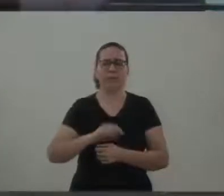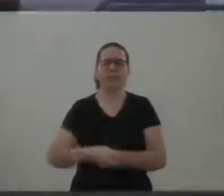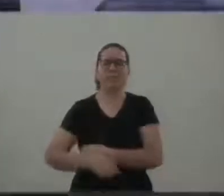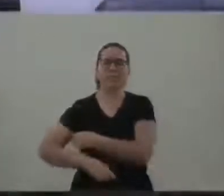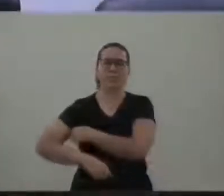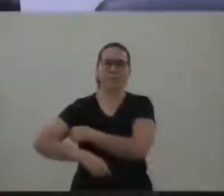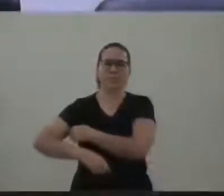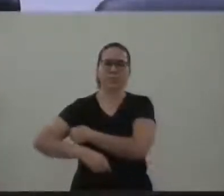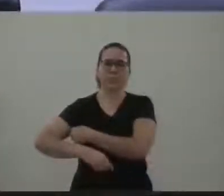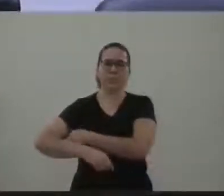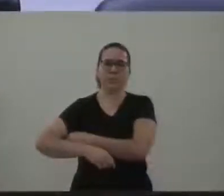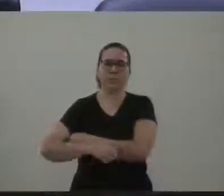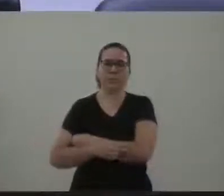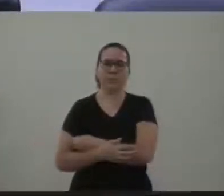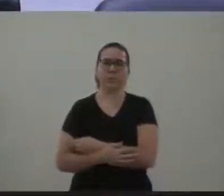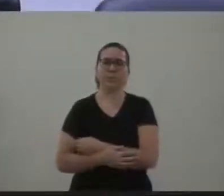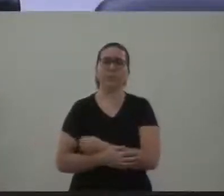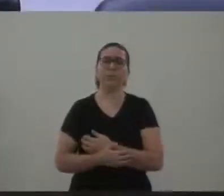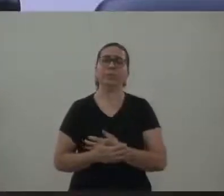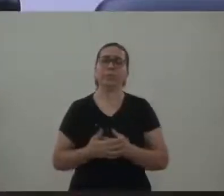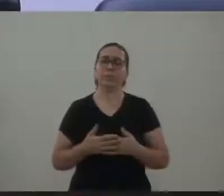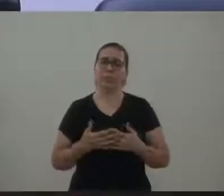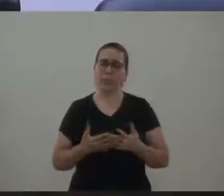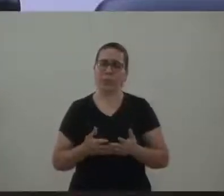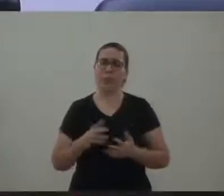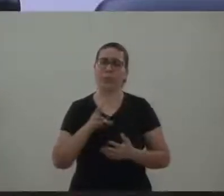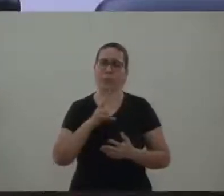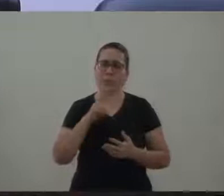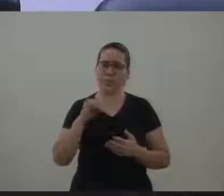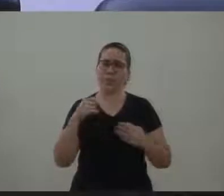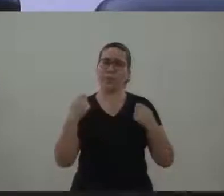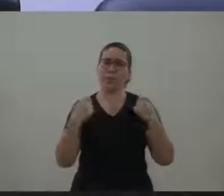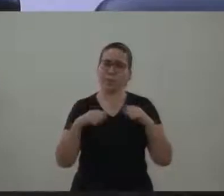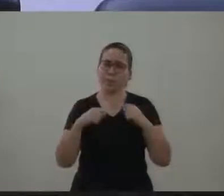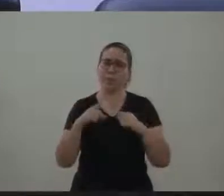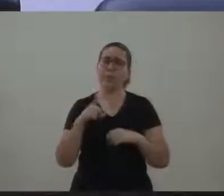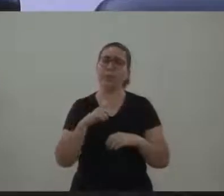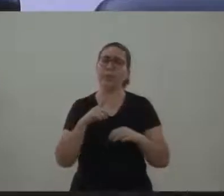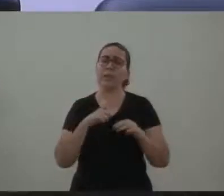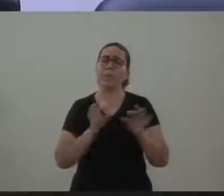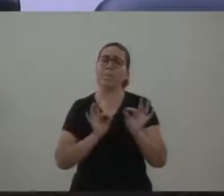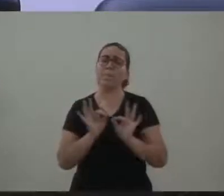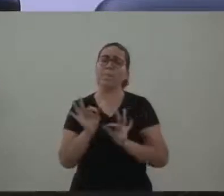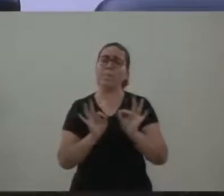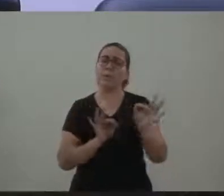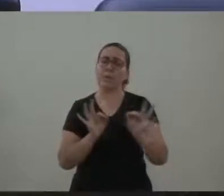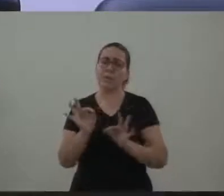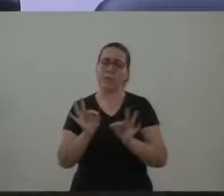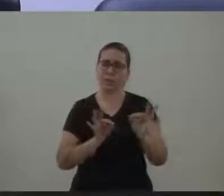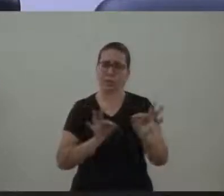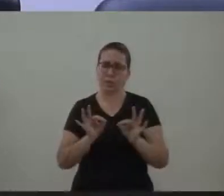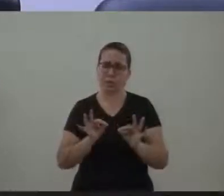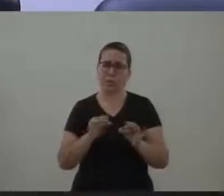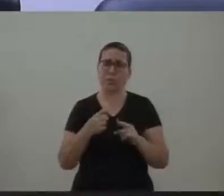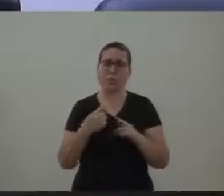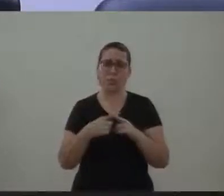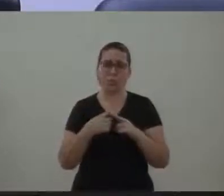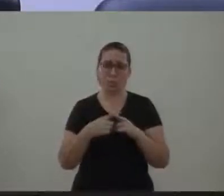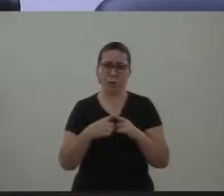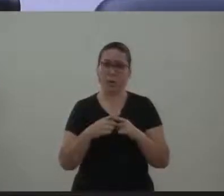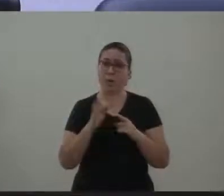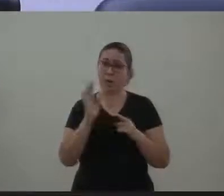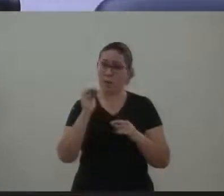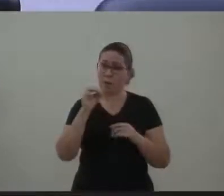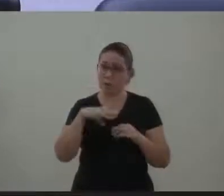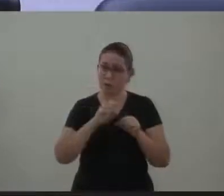Perfeito. E naturalmente vai ter que se ter um planejamento, porque se Deus quiser, com o fim